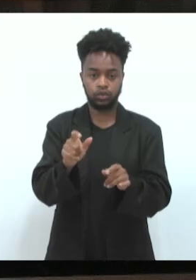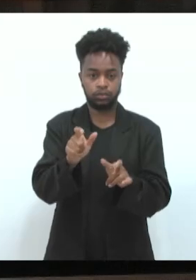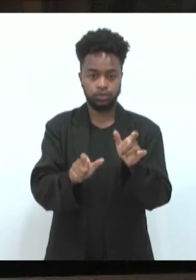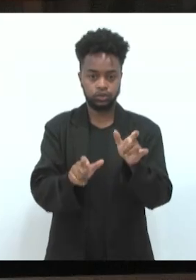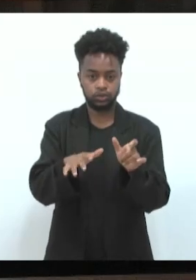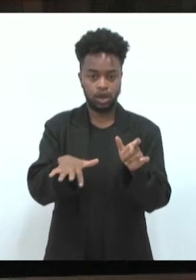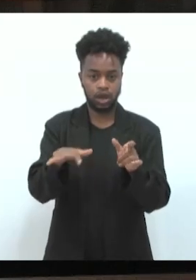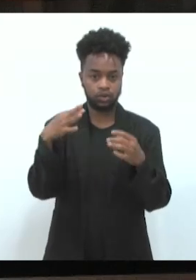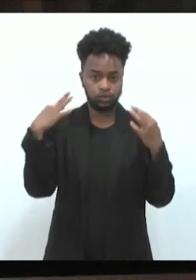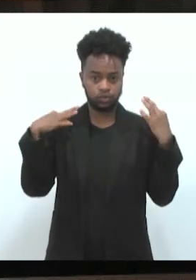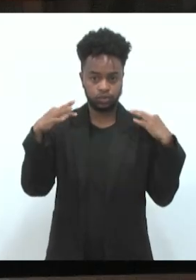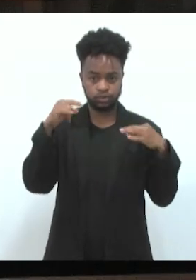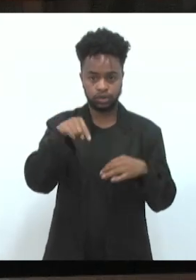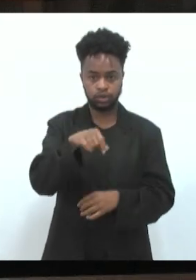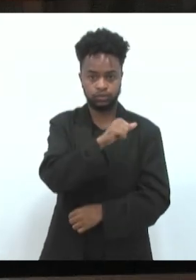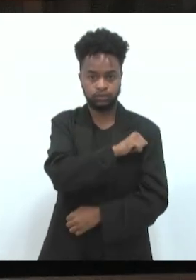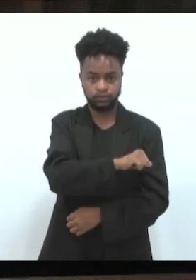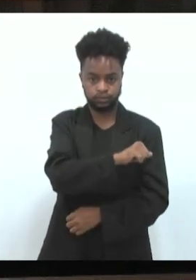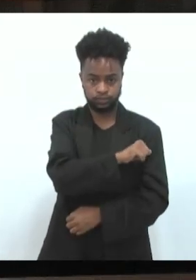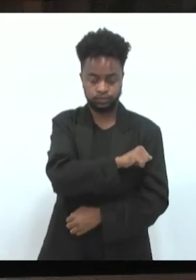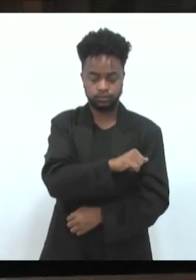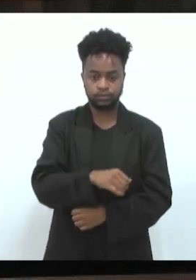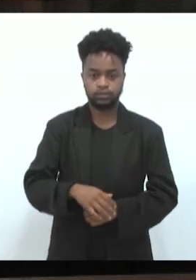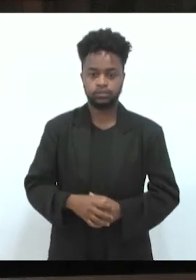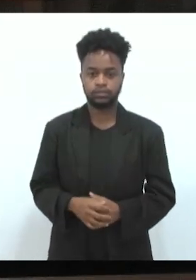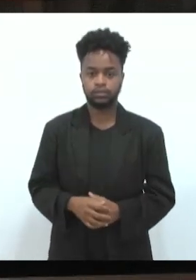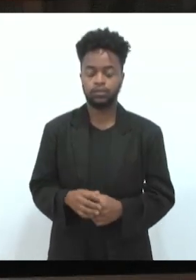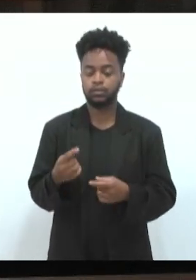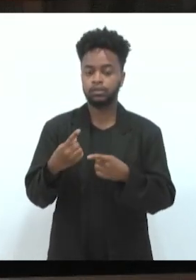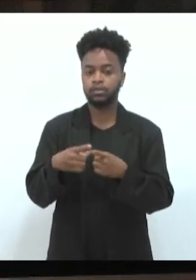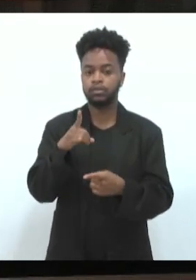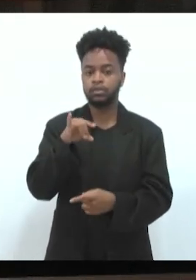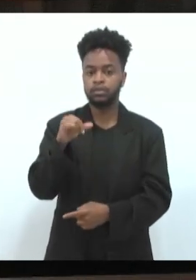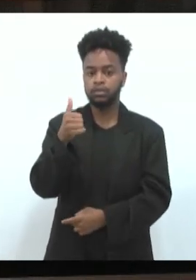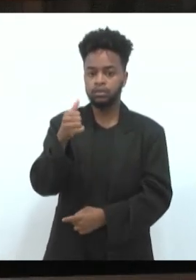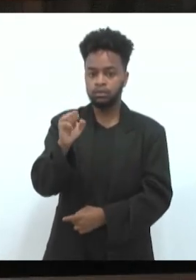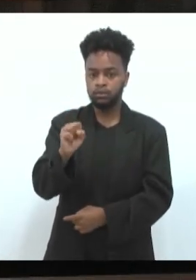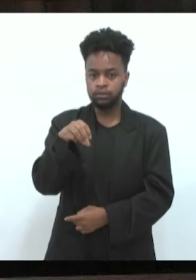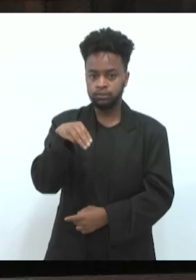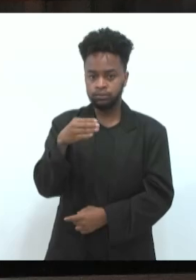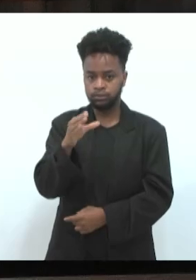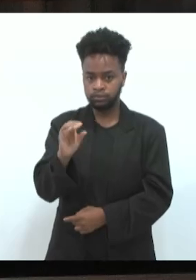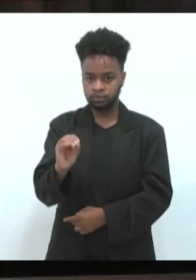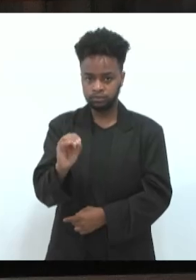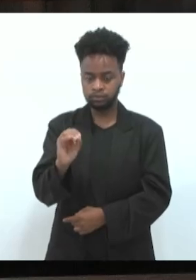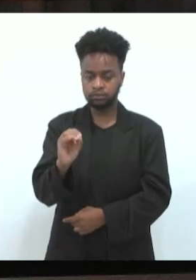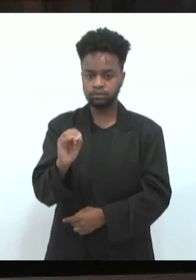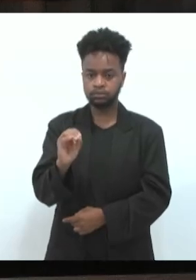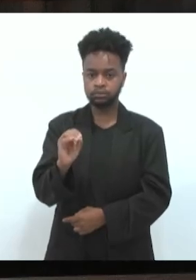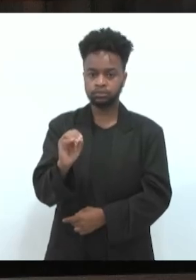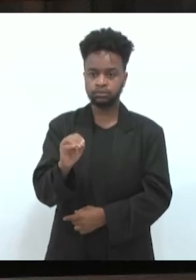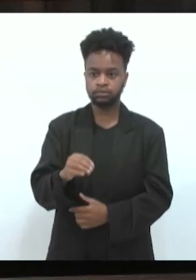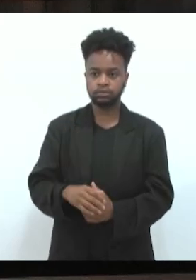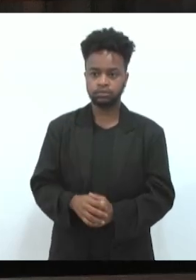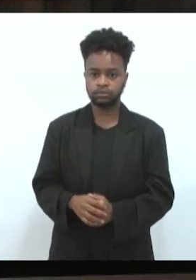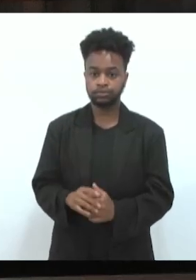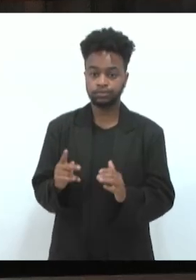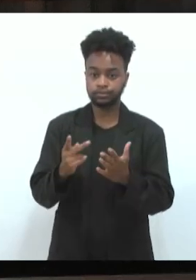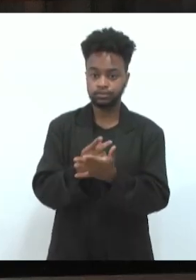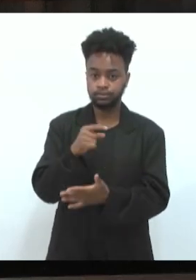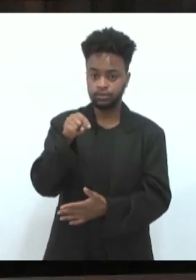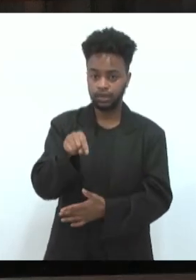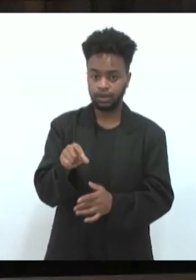turismo do nosso estado do Rio de Janeiro, porque no dia 18 de março vai estar acontecendo aqui